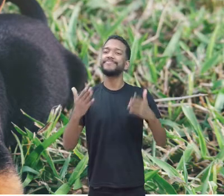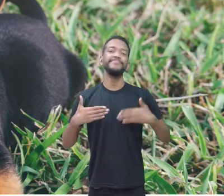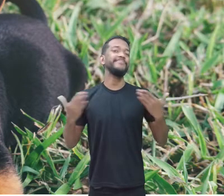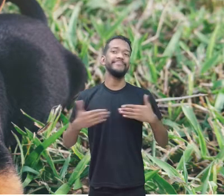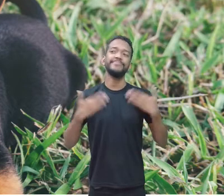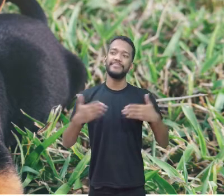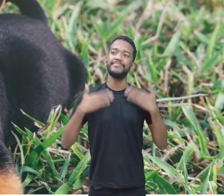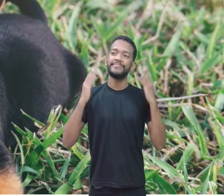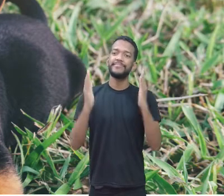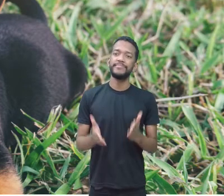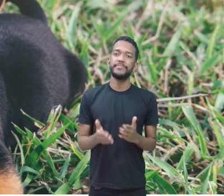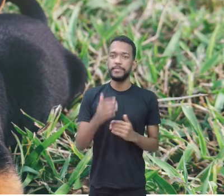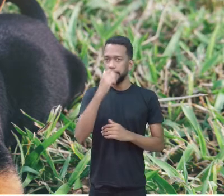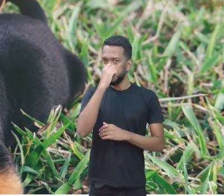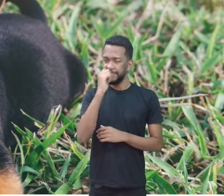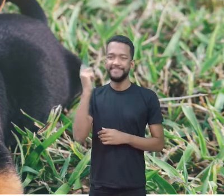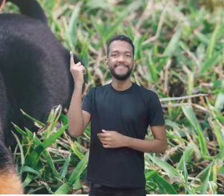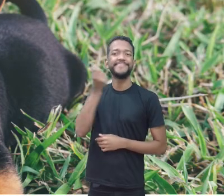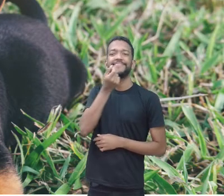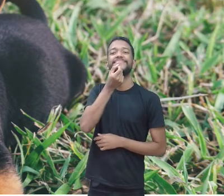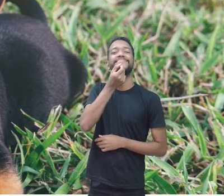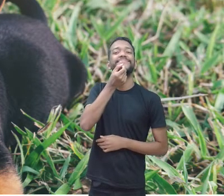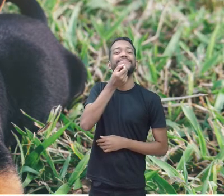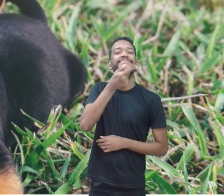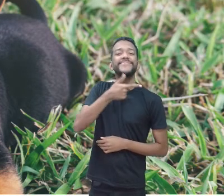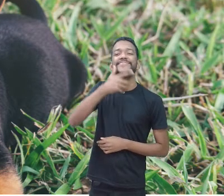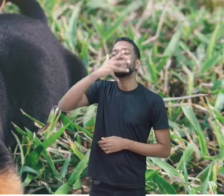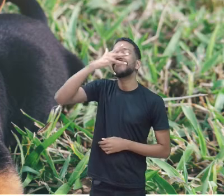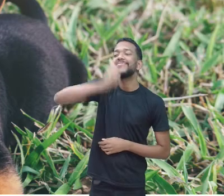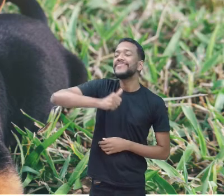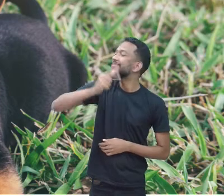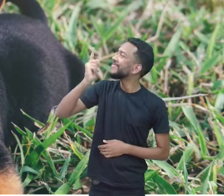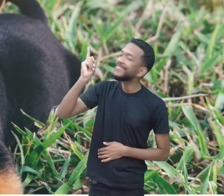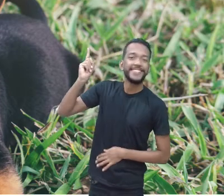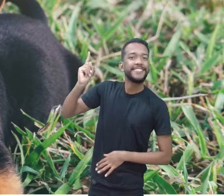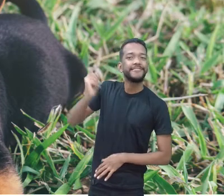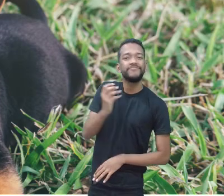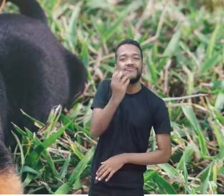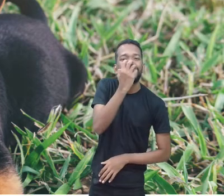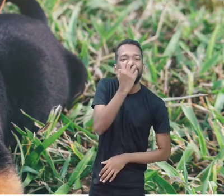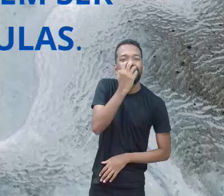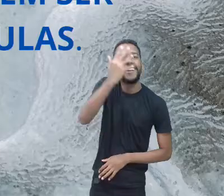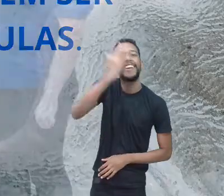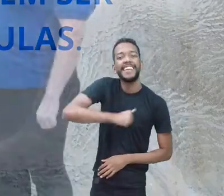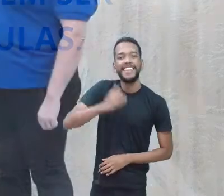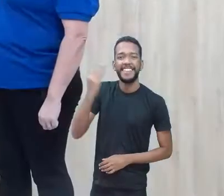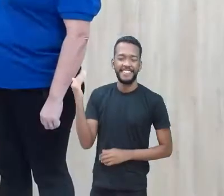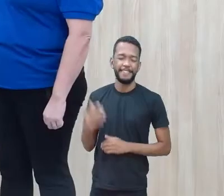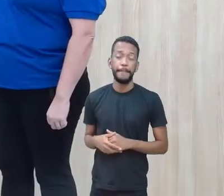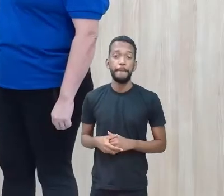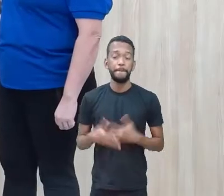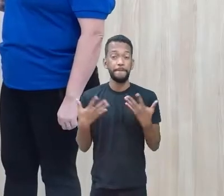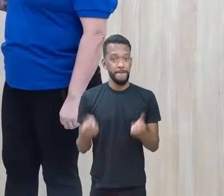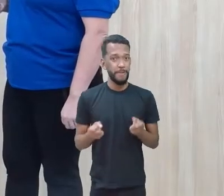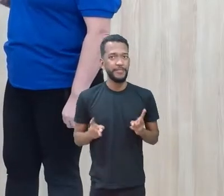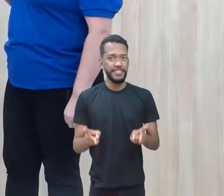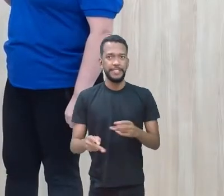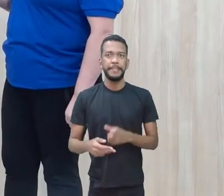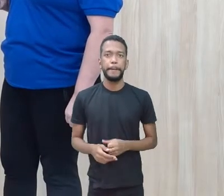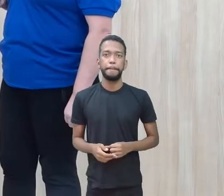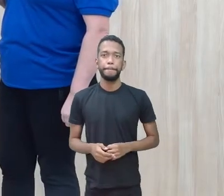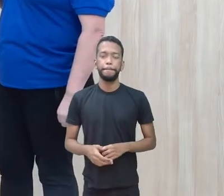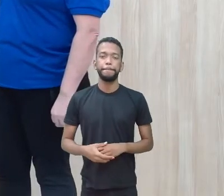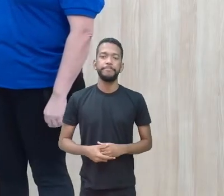pouco, né, desse lindo cachorrinho. Então, nós vamos seguir.